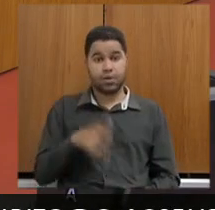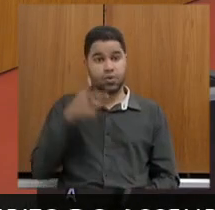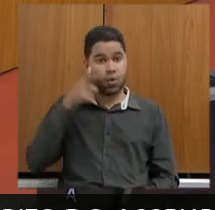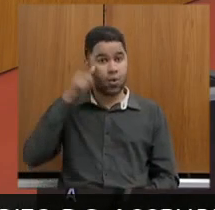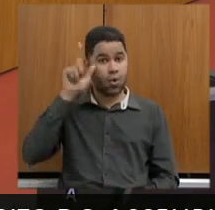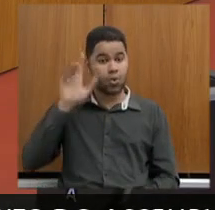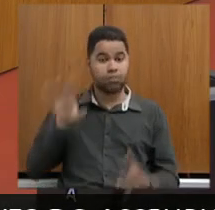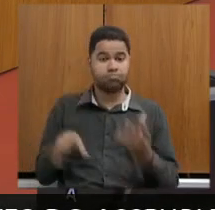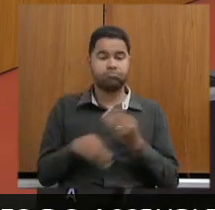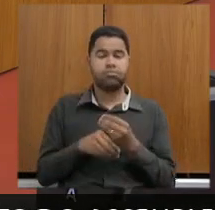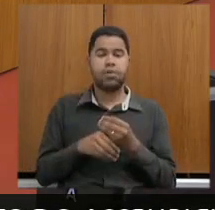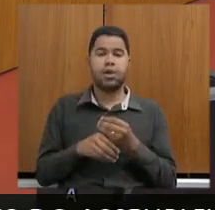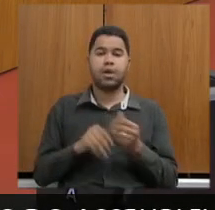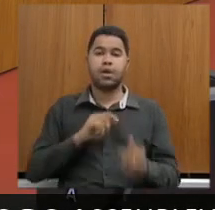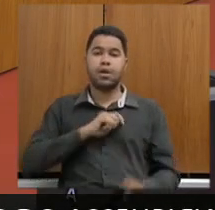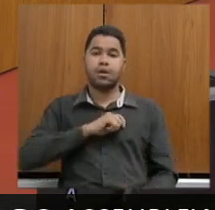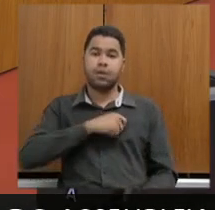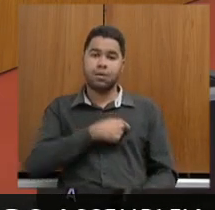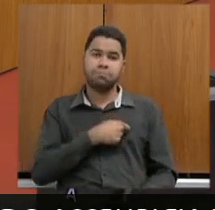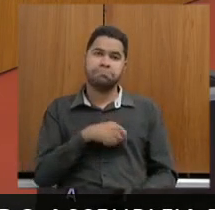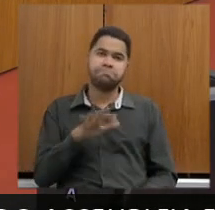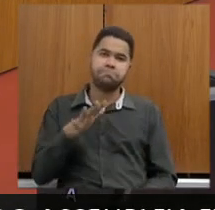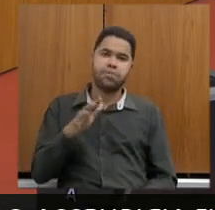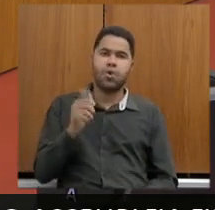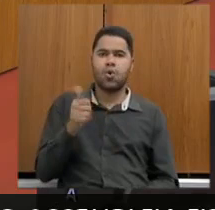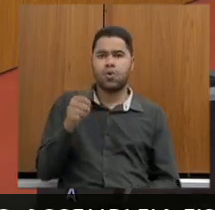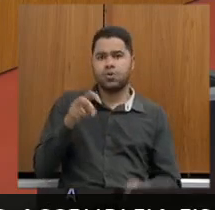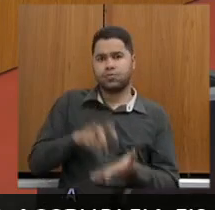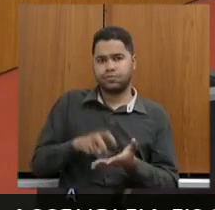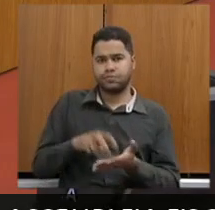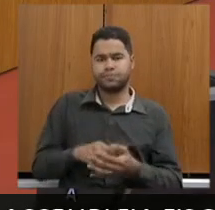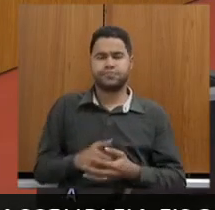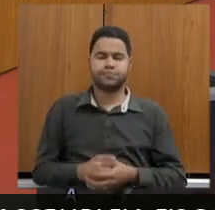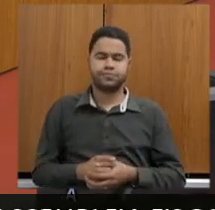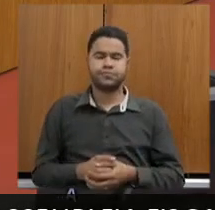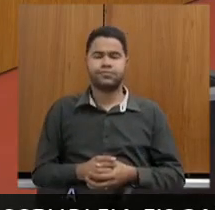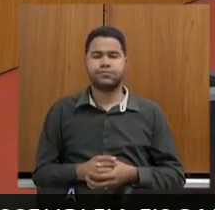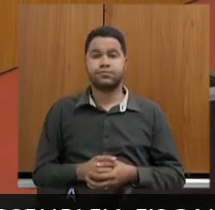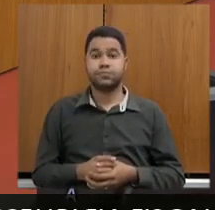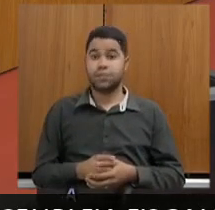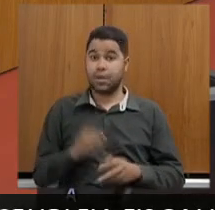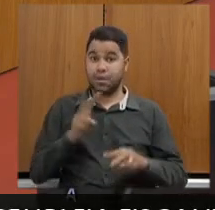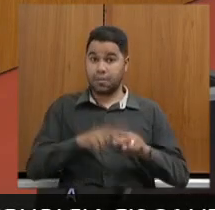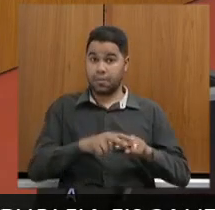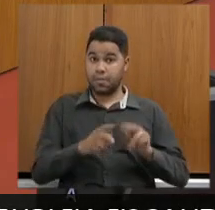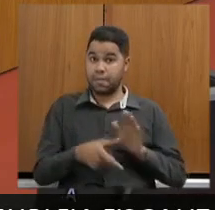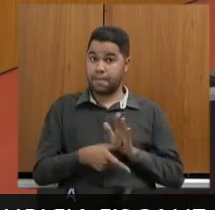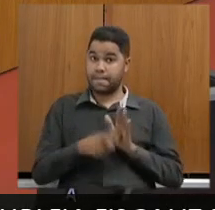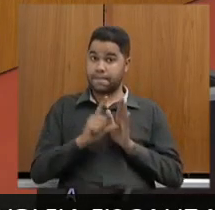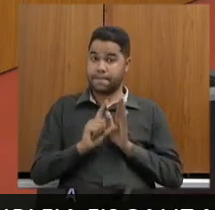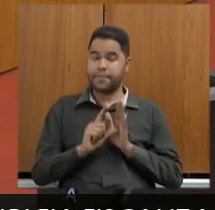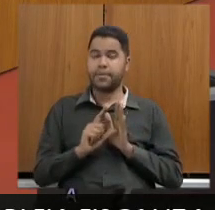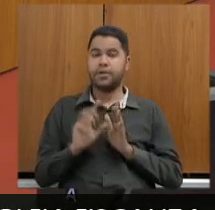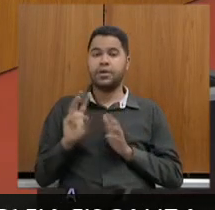foi integrado agora para delegacia de homicídio por volta de 11 da manhã antes de efetuar a prisão às vezes pessoas de Siena né